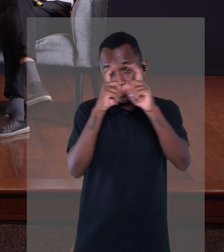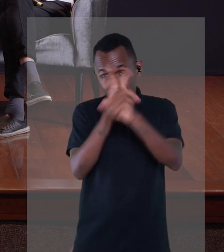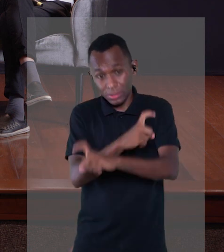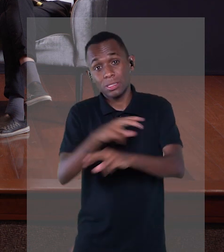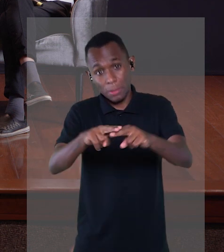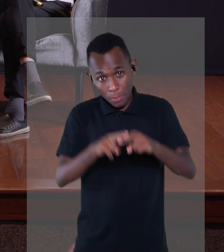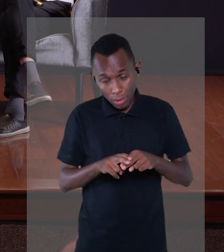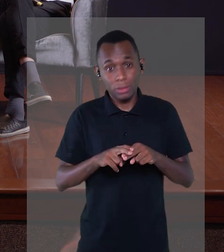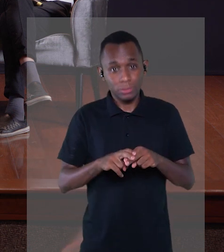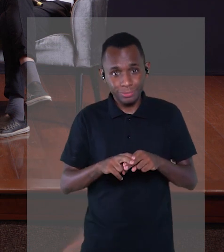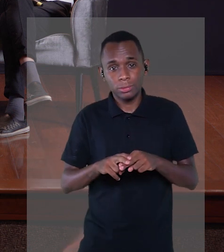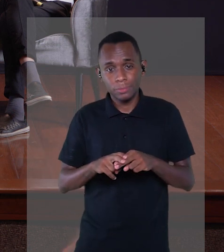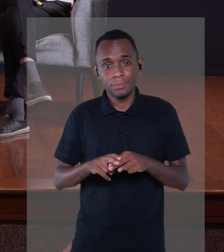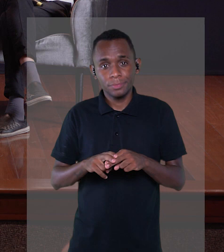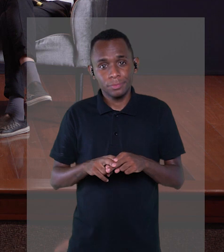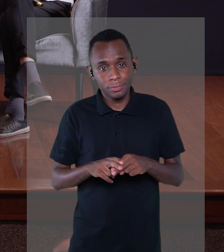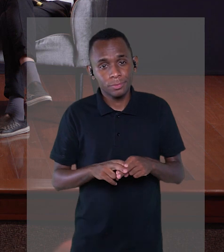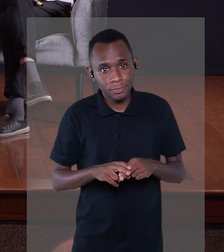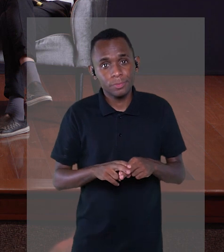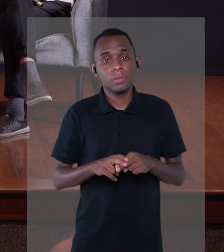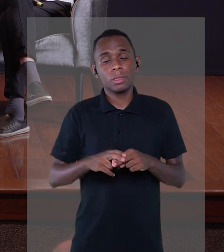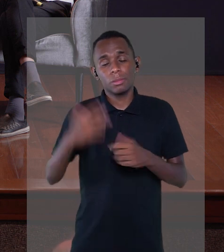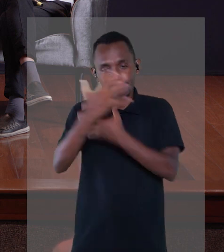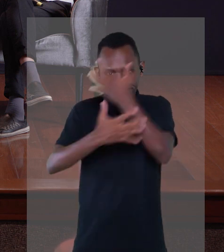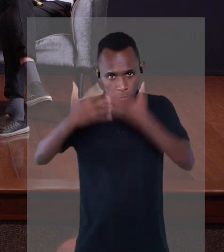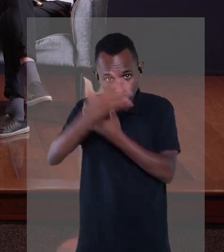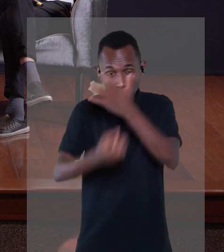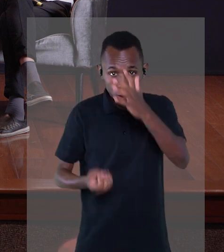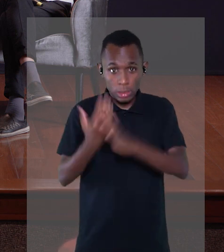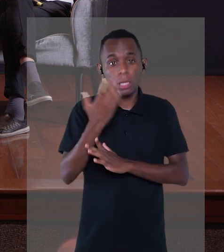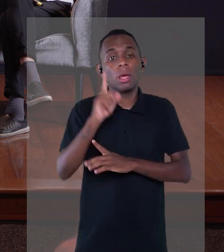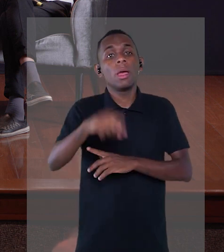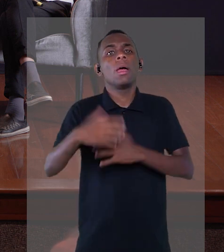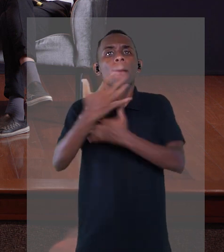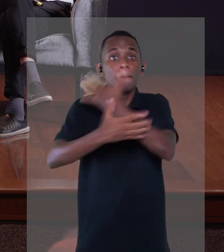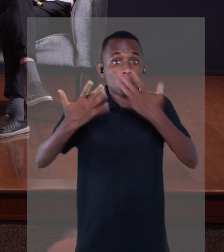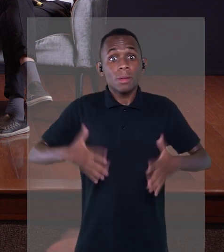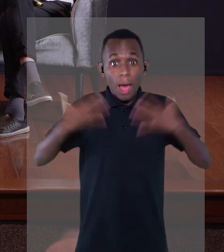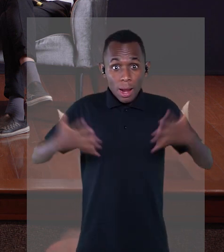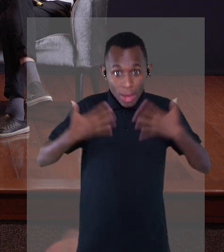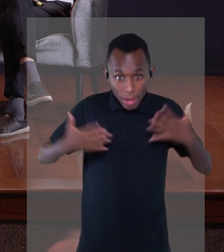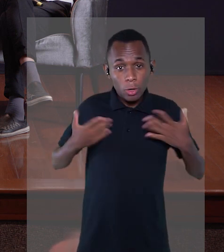que foi feito as canções, são músicas para cima,